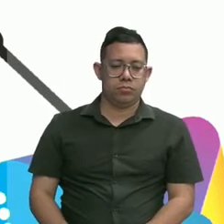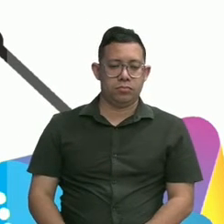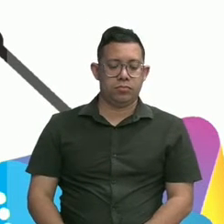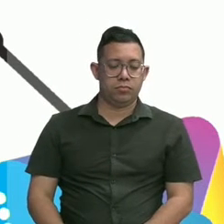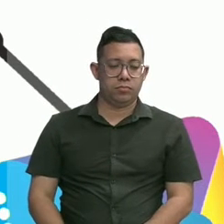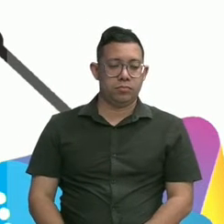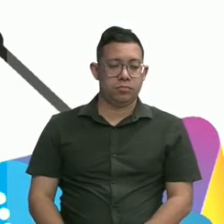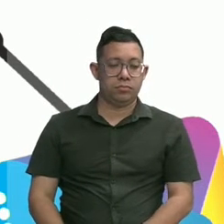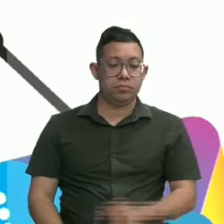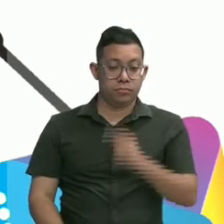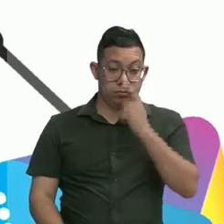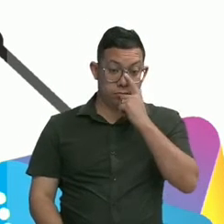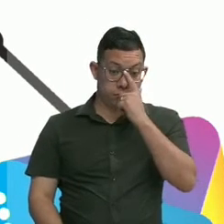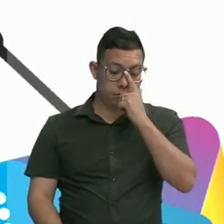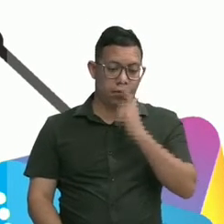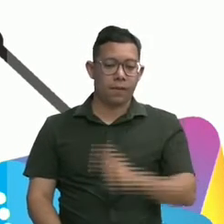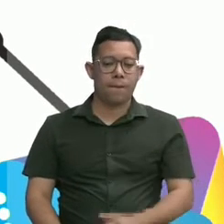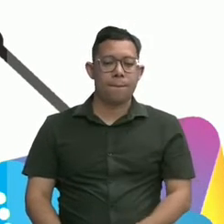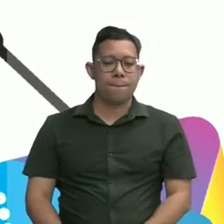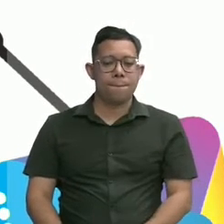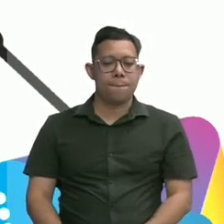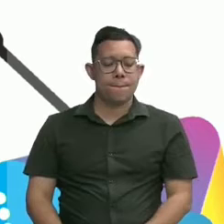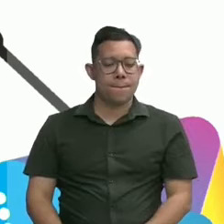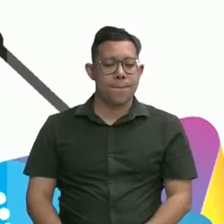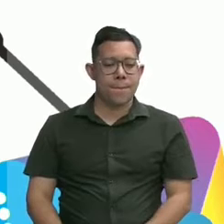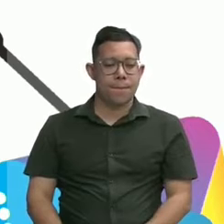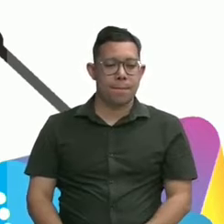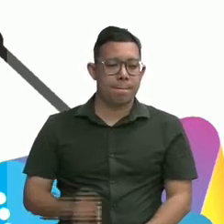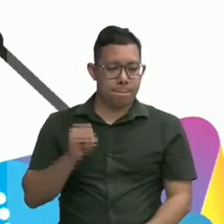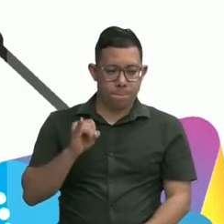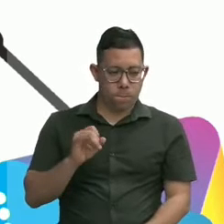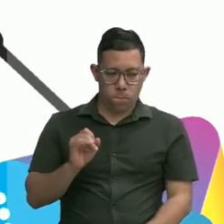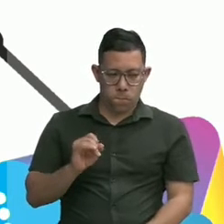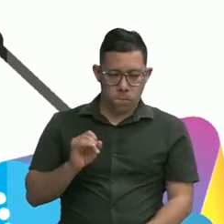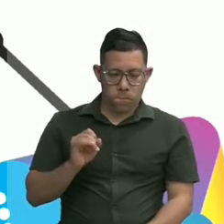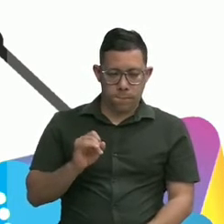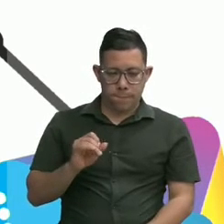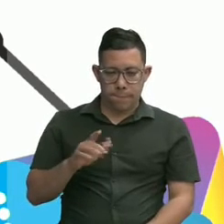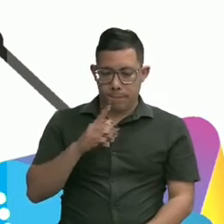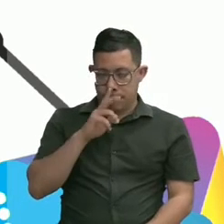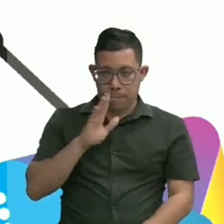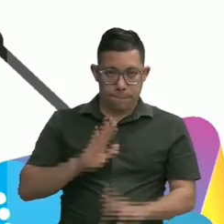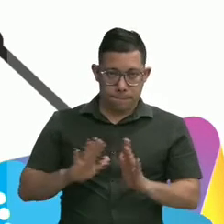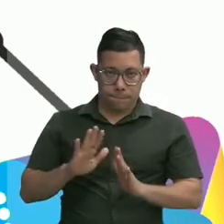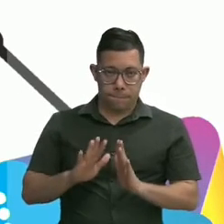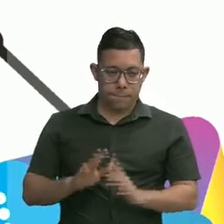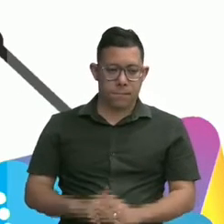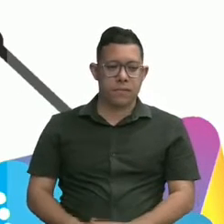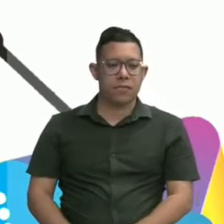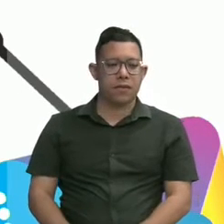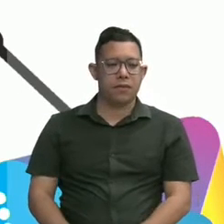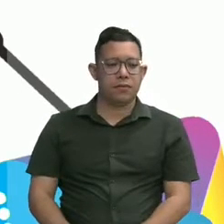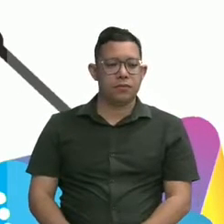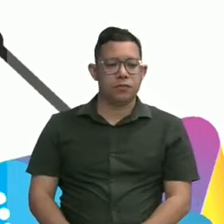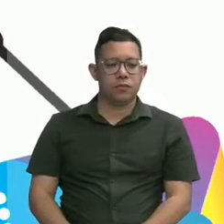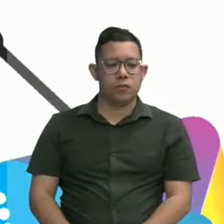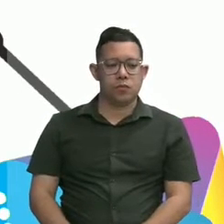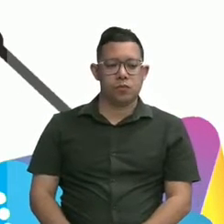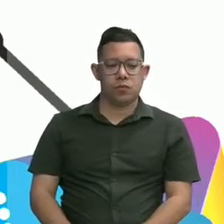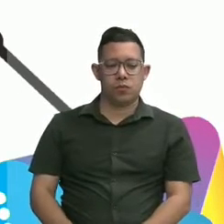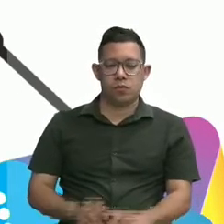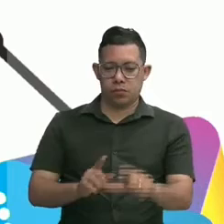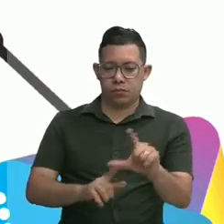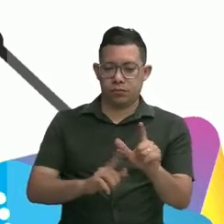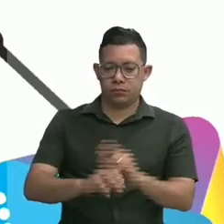2º grau tá certo então se ela não é a gente vai deixar ela quieta não vamos nem identificar os pacientes na